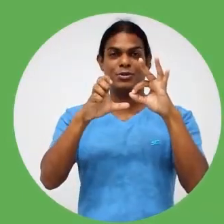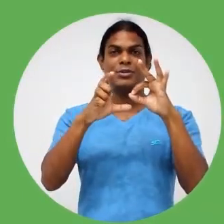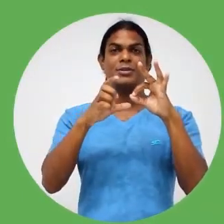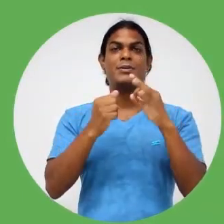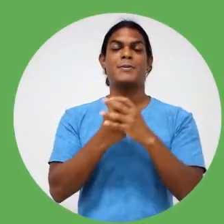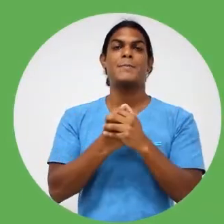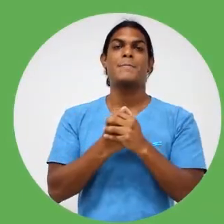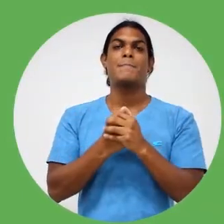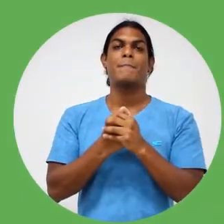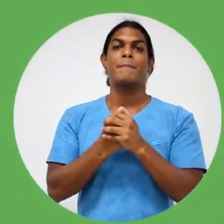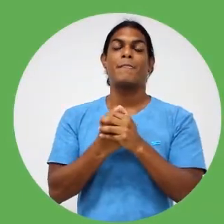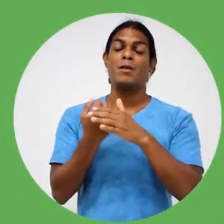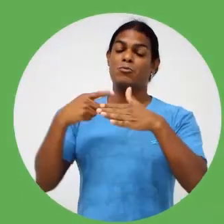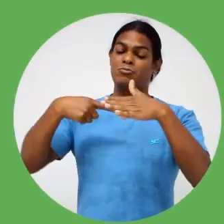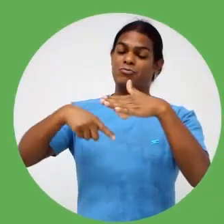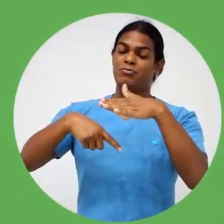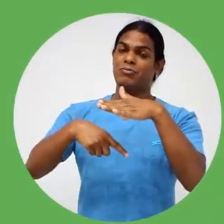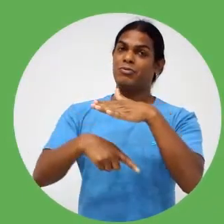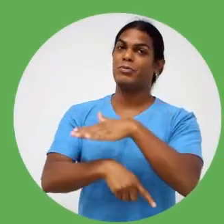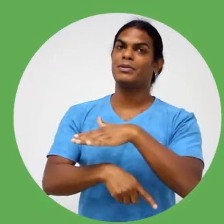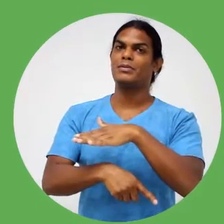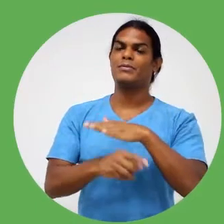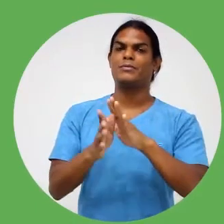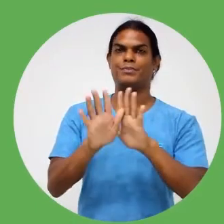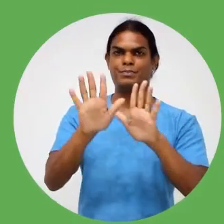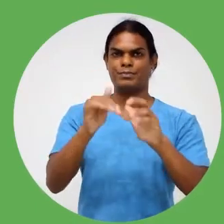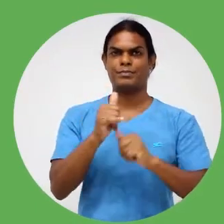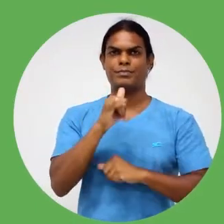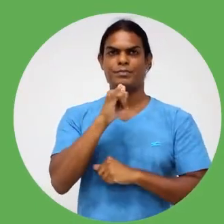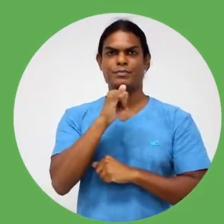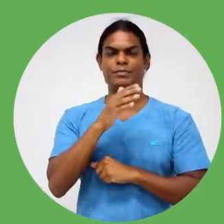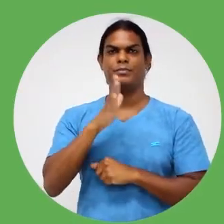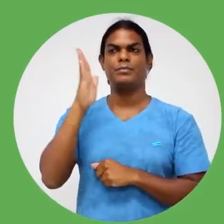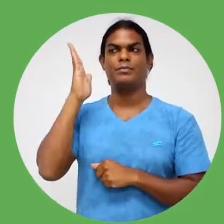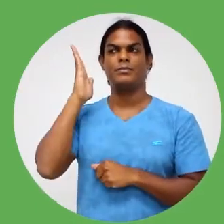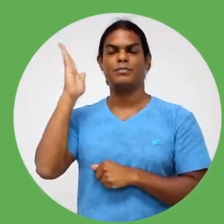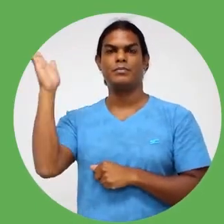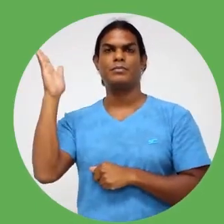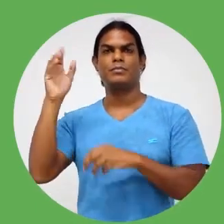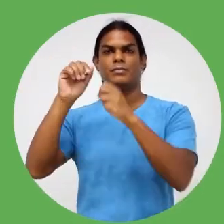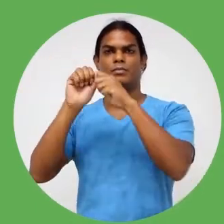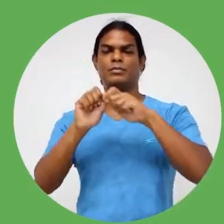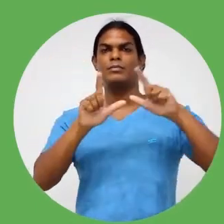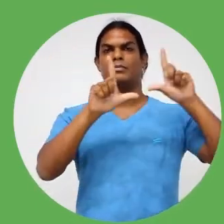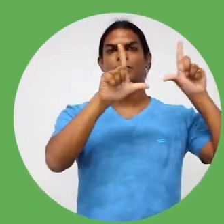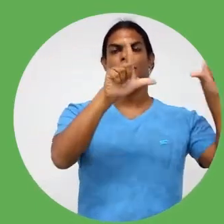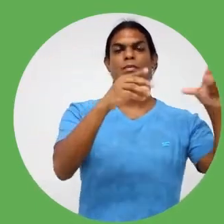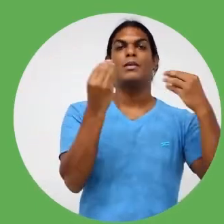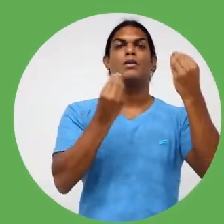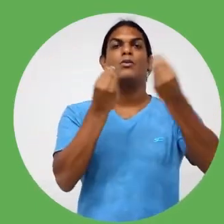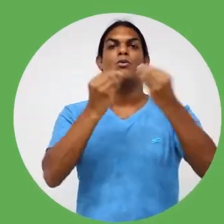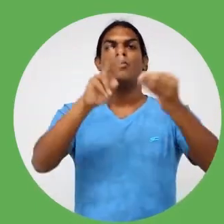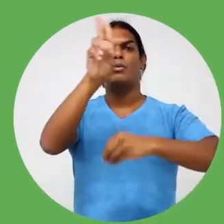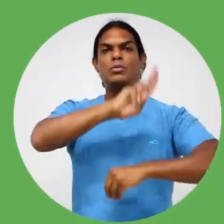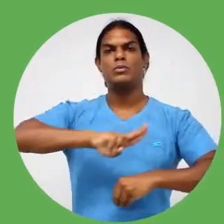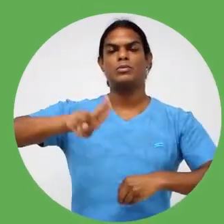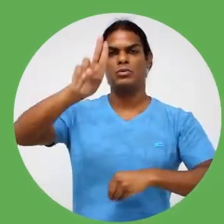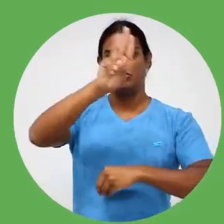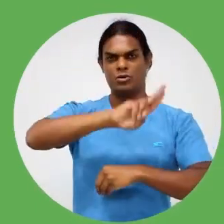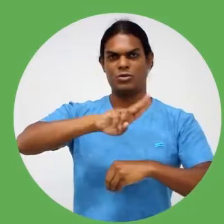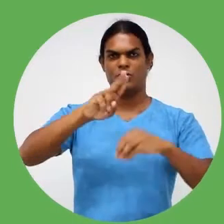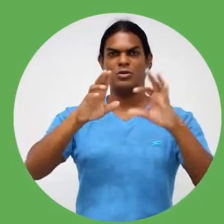nós temos alguns pontos que podem me fazer usar o Instagram, me levar a usar o Instagram em sala de aula.